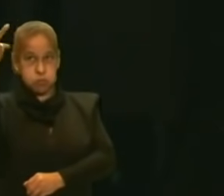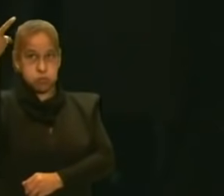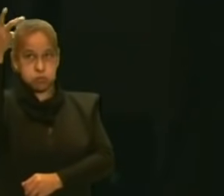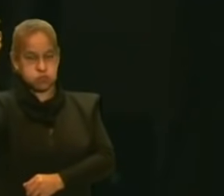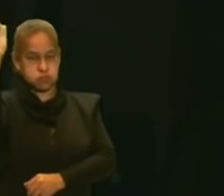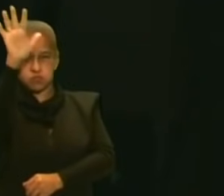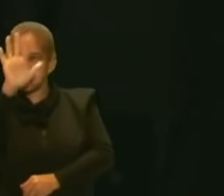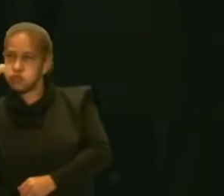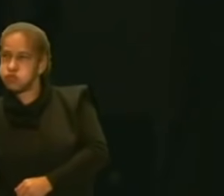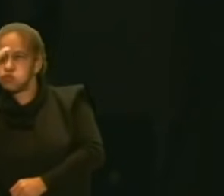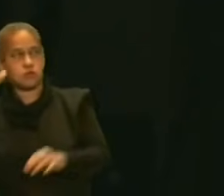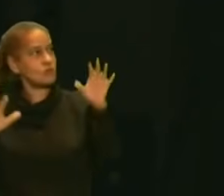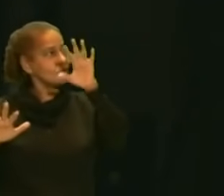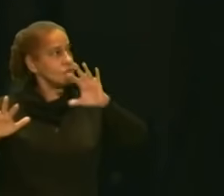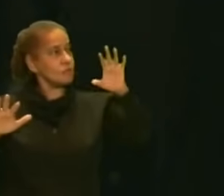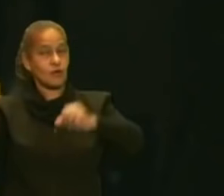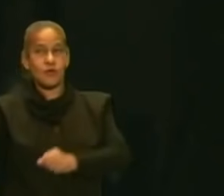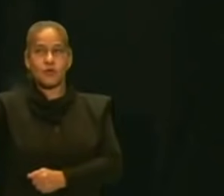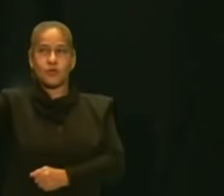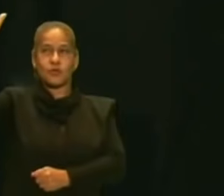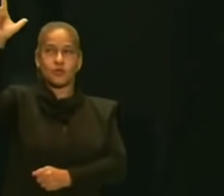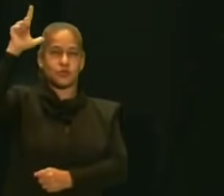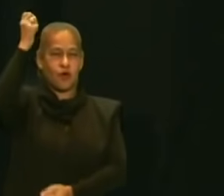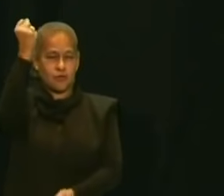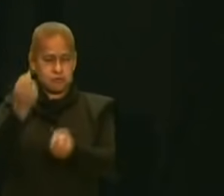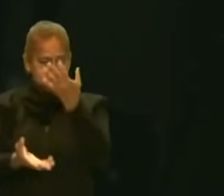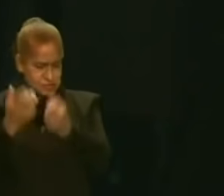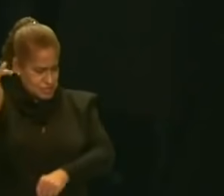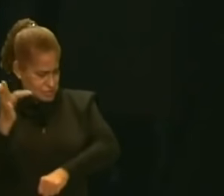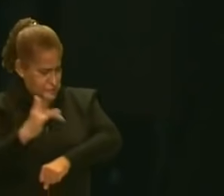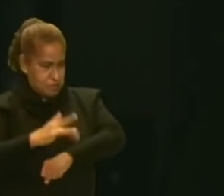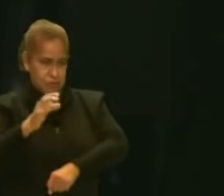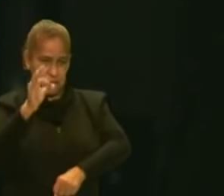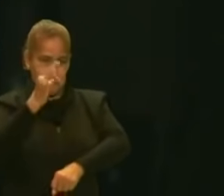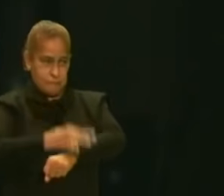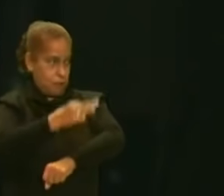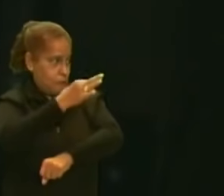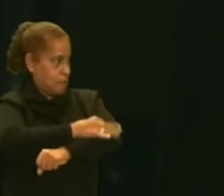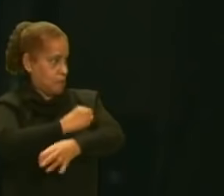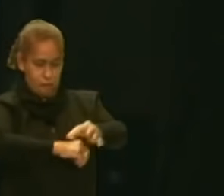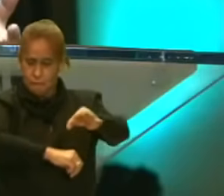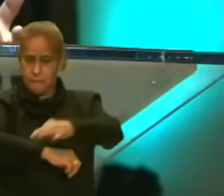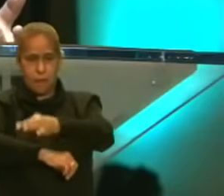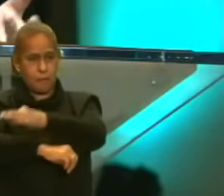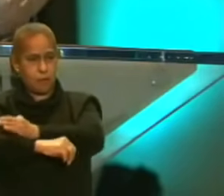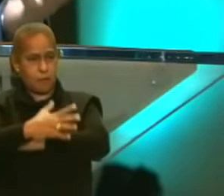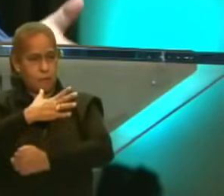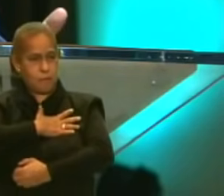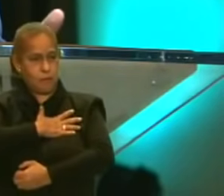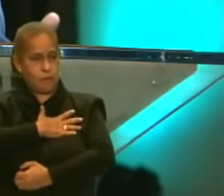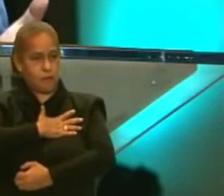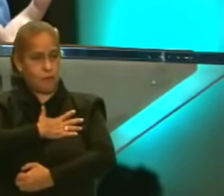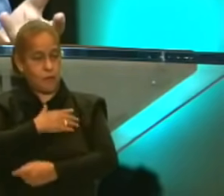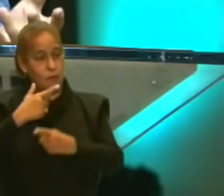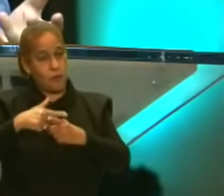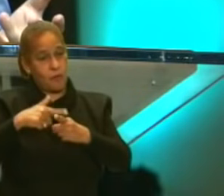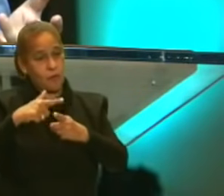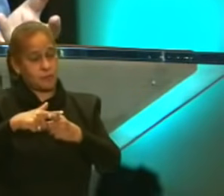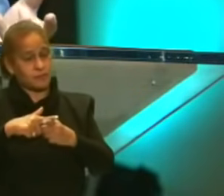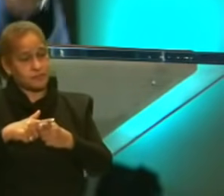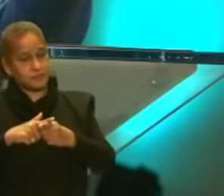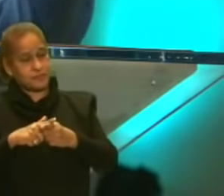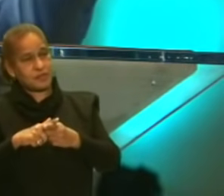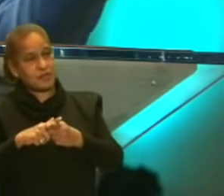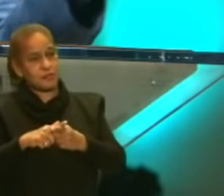o sol vai queimar a pele das pessoas. Então a gente fica pensando hoje: olha, a camada de ozônio vai